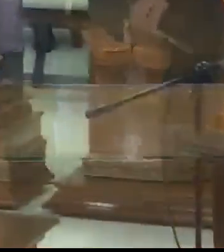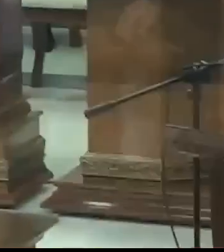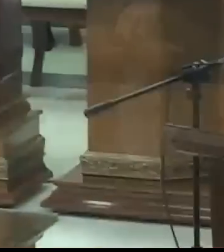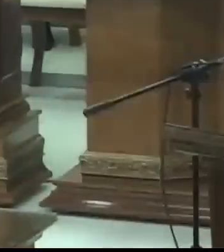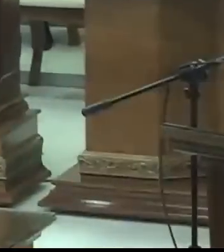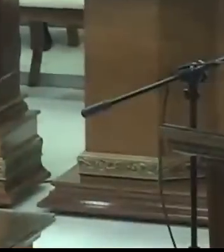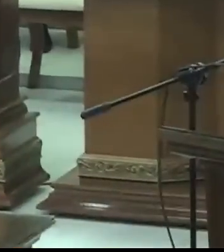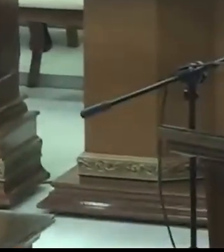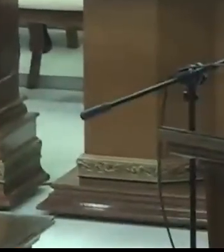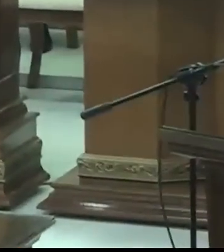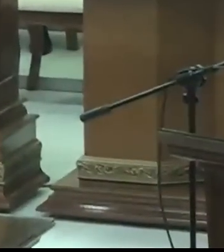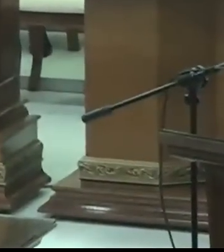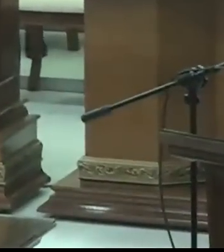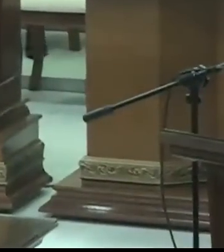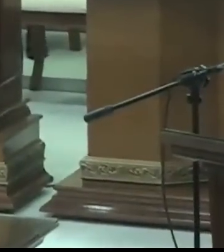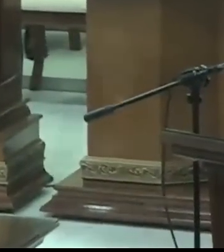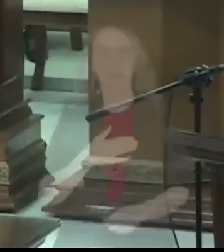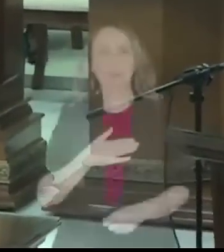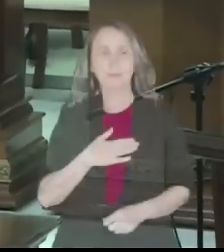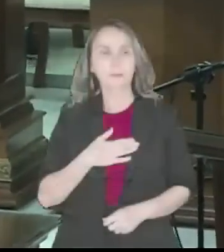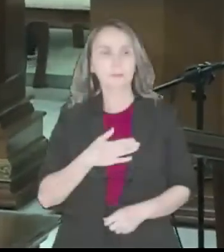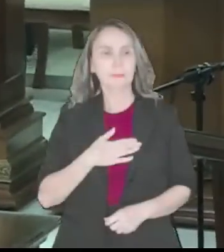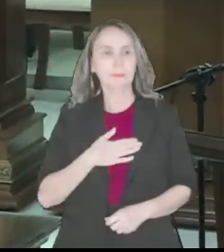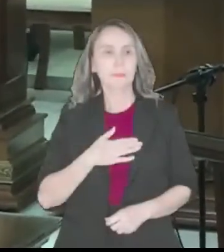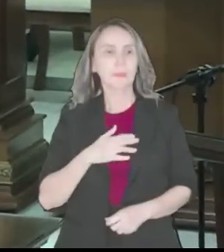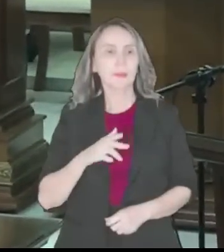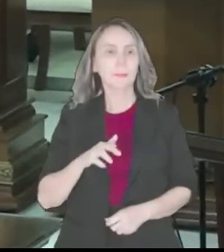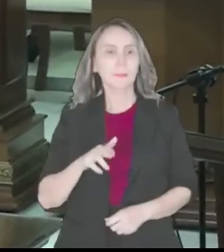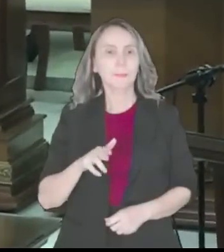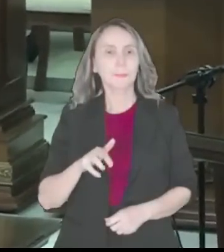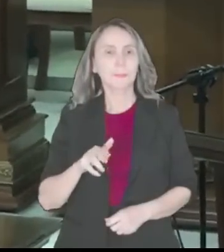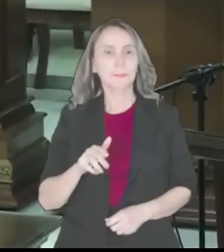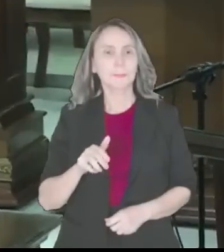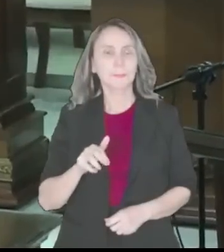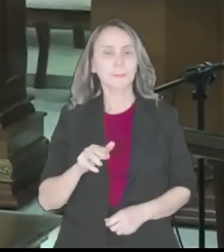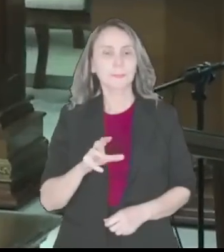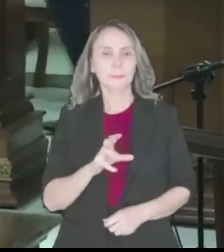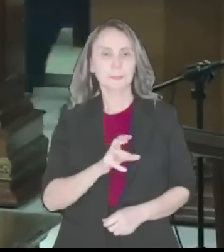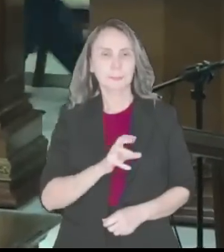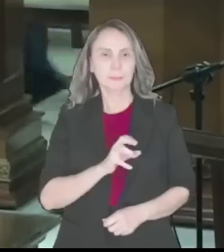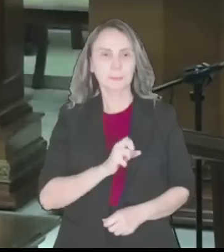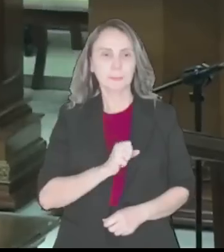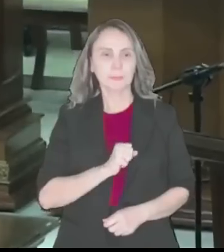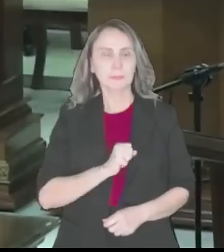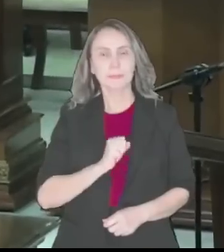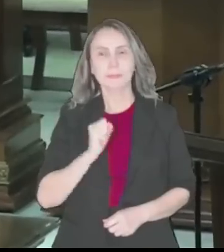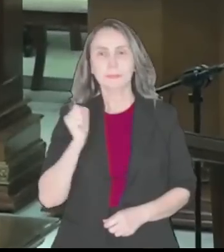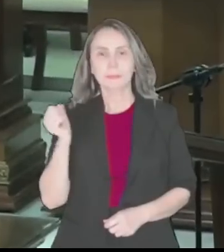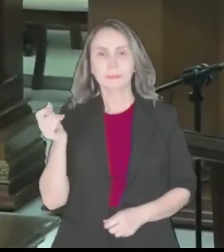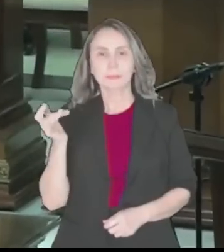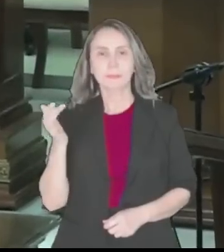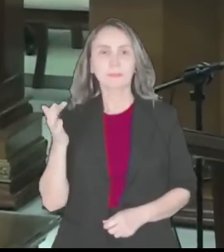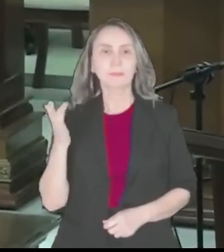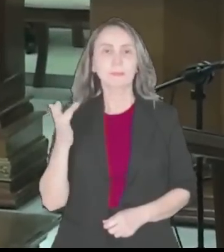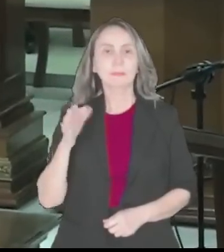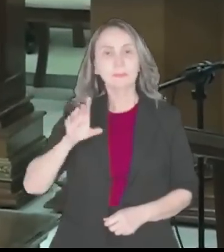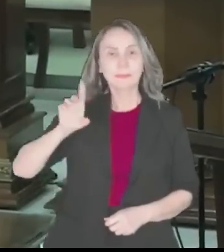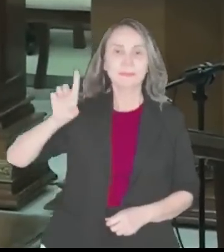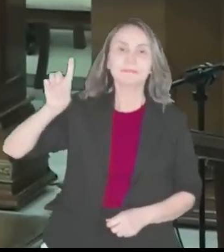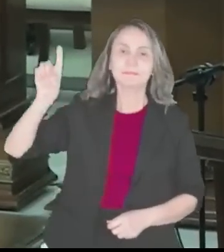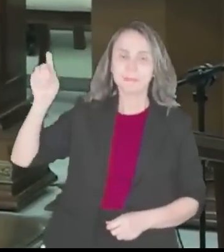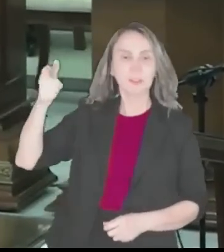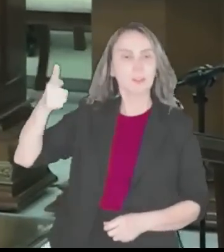Meus irmãos amados, que maravilha, pela graça de Deus, estarmos mais uma vez,